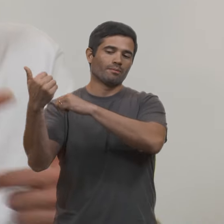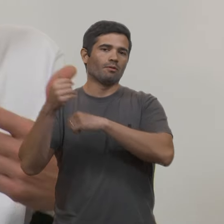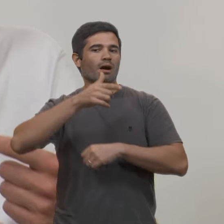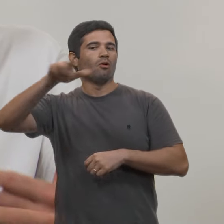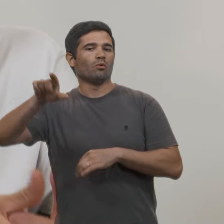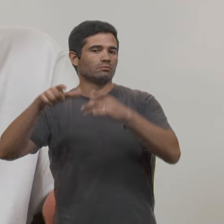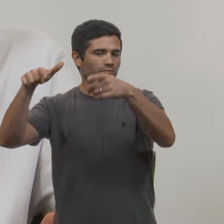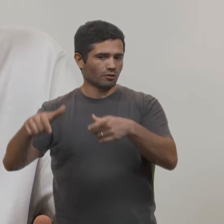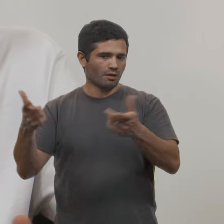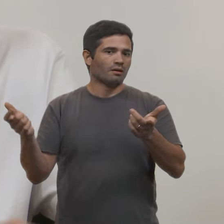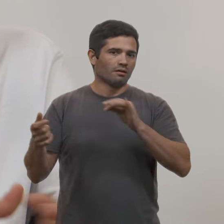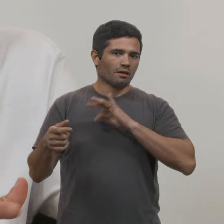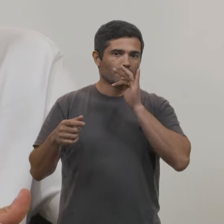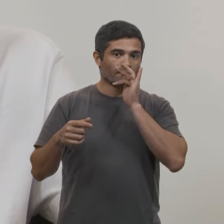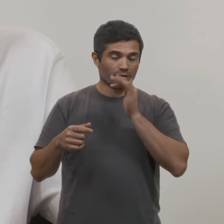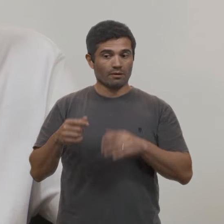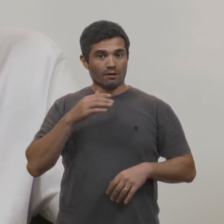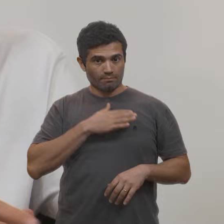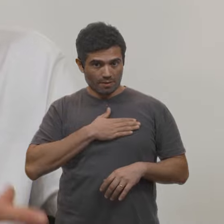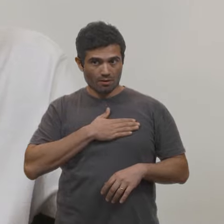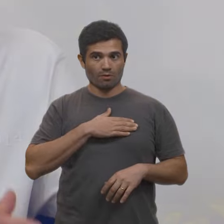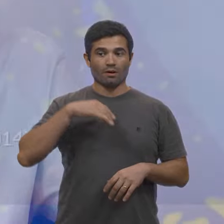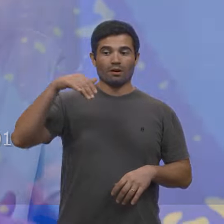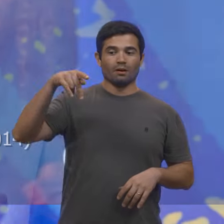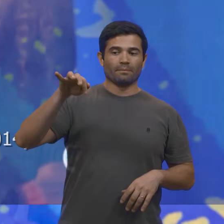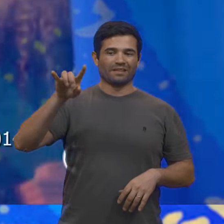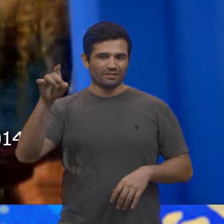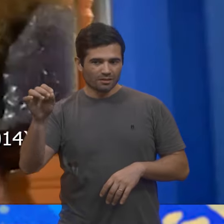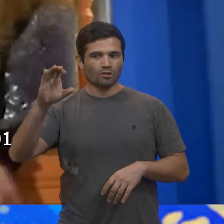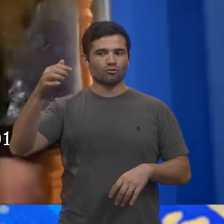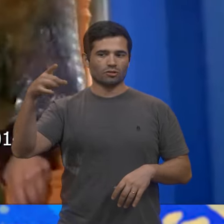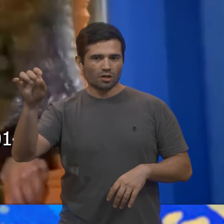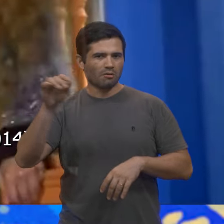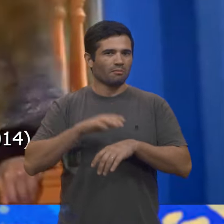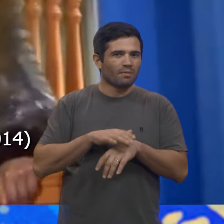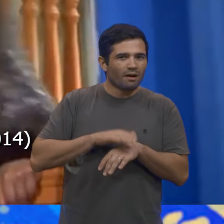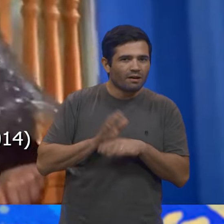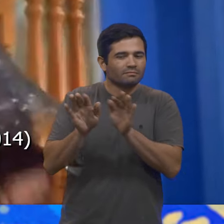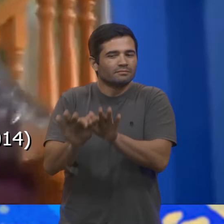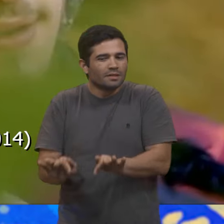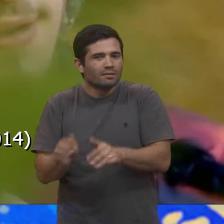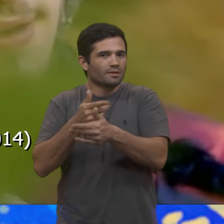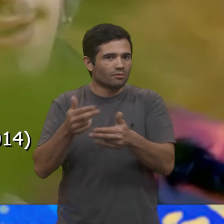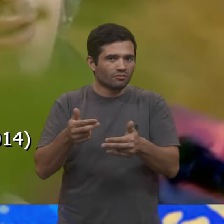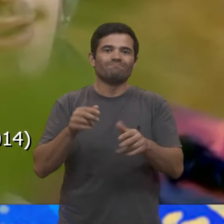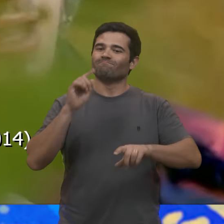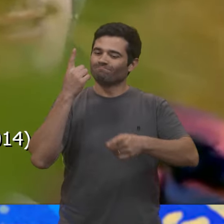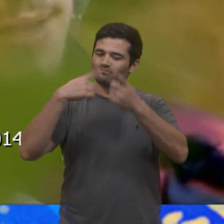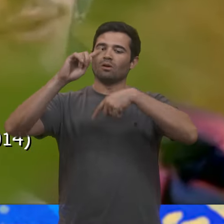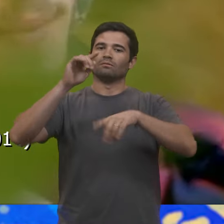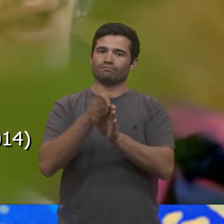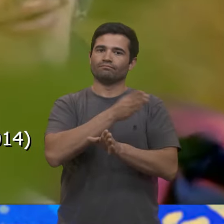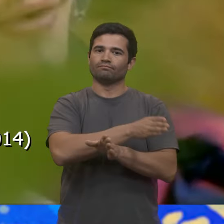e chamar para esse outro lugar, né? Que ali no Meu Pedacinho de Chão era uma coisa mais mocinho e tudo mais. Então foi considerado